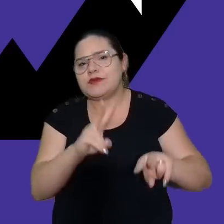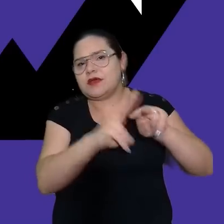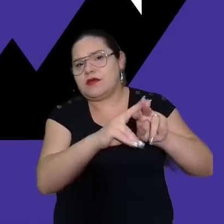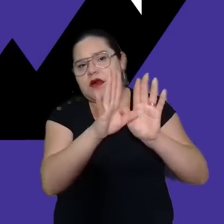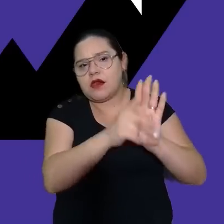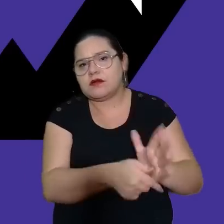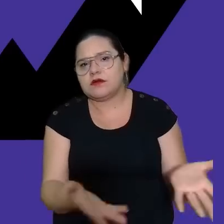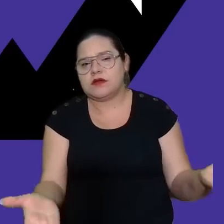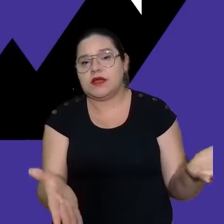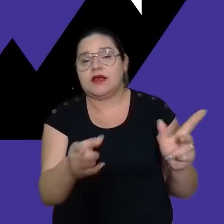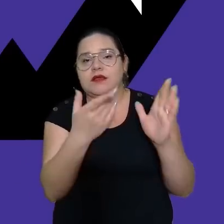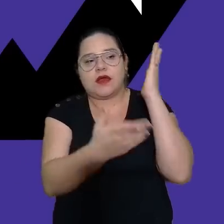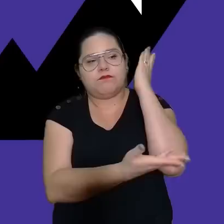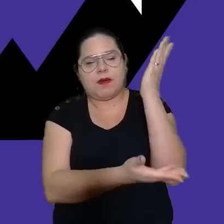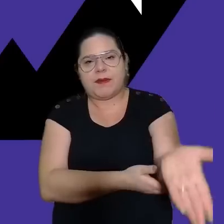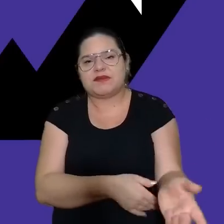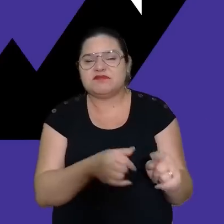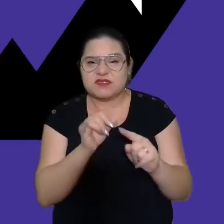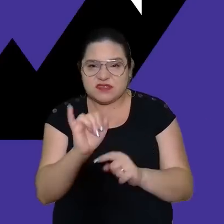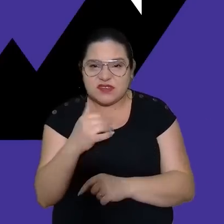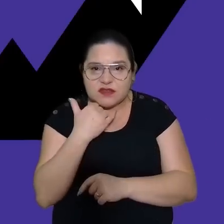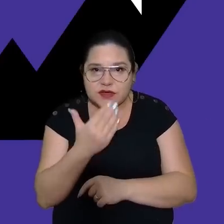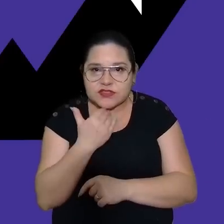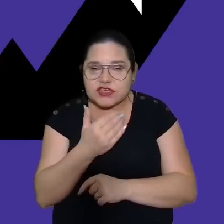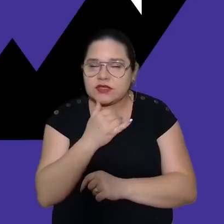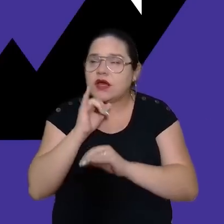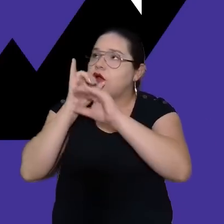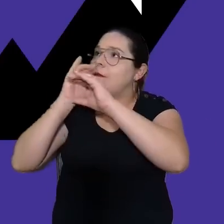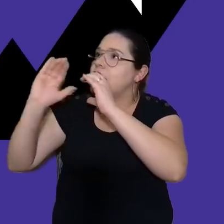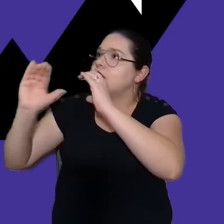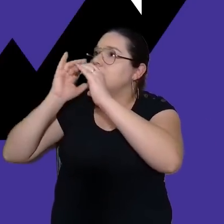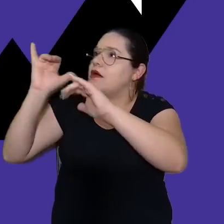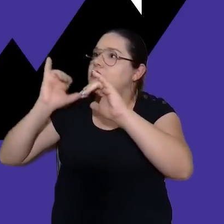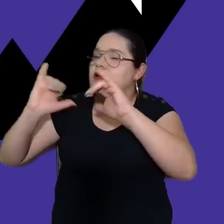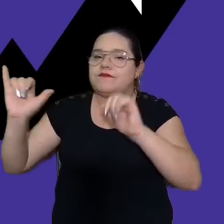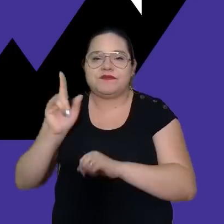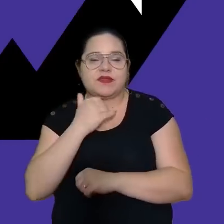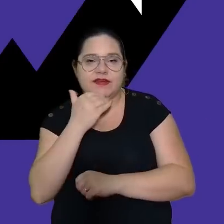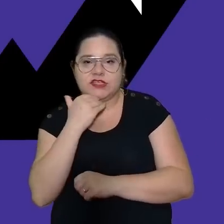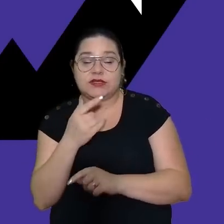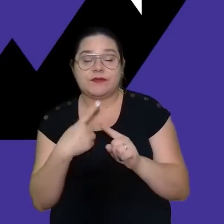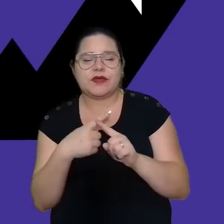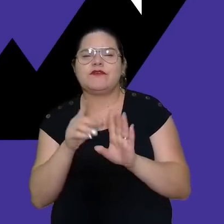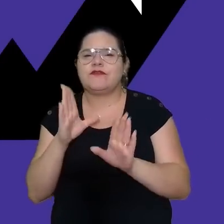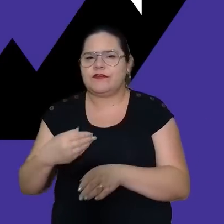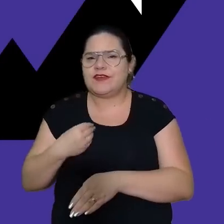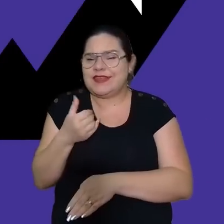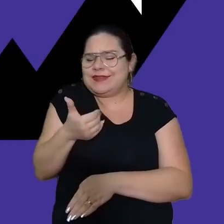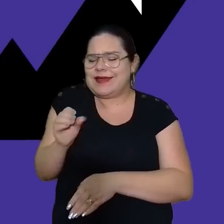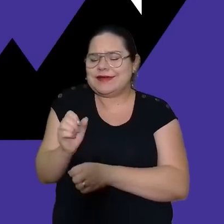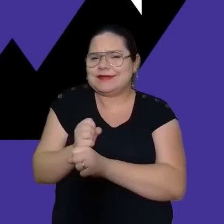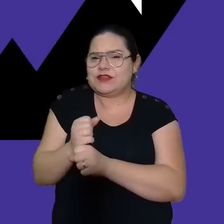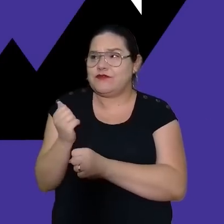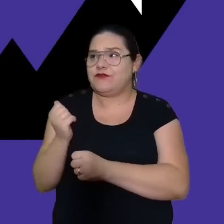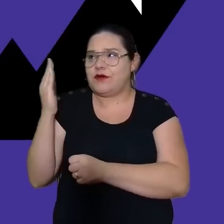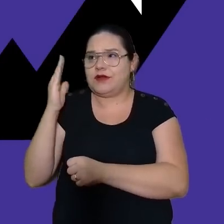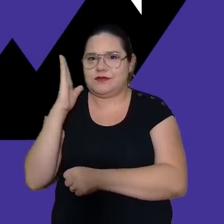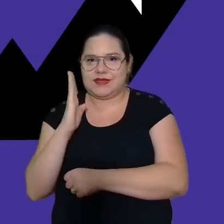de comunicação funcione. Eu vivi 10 anos fora do Brasil, na Europa, nos Estados Unidos, na Ásia, portanto,